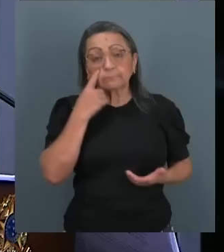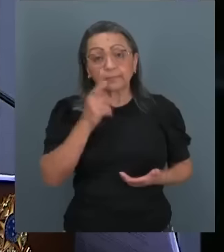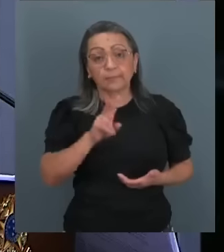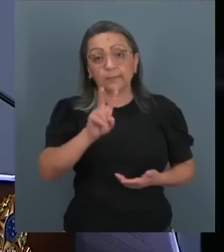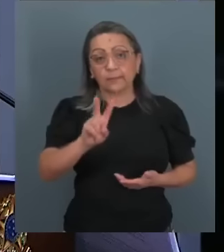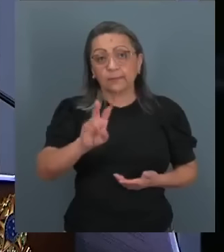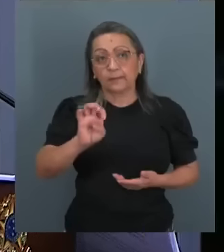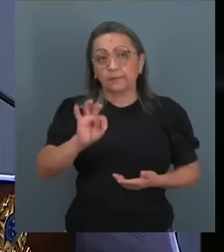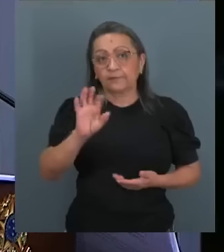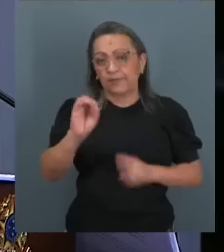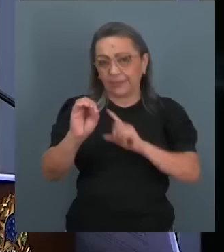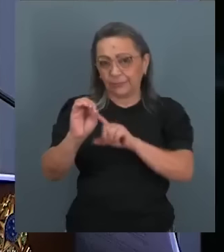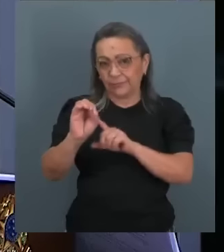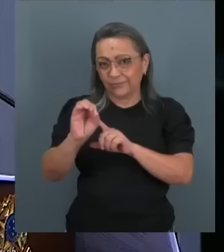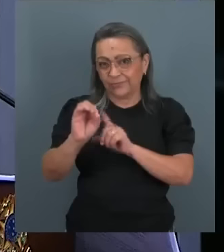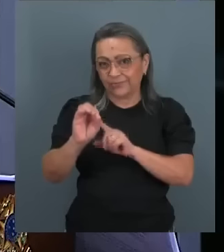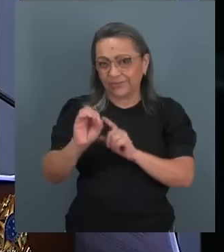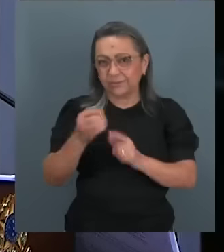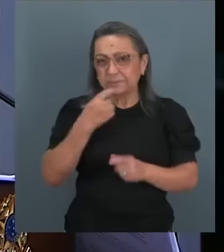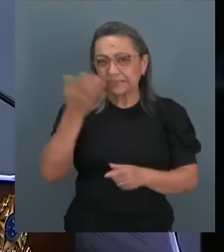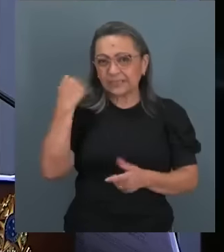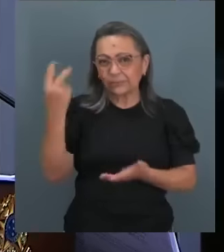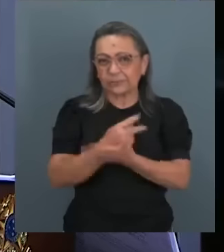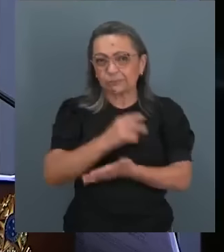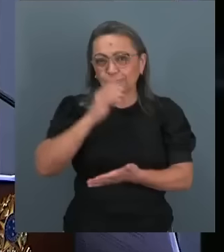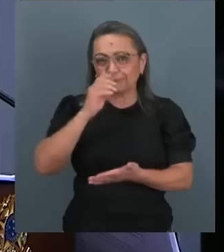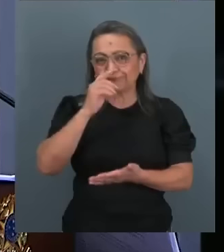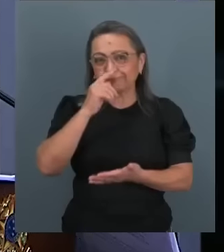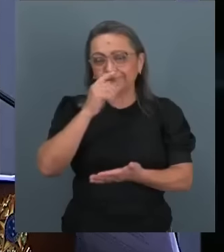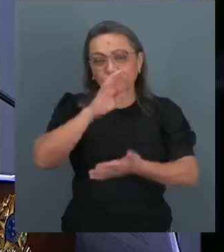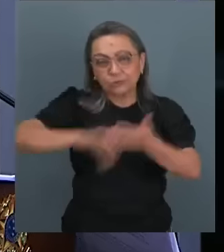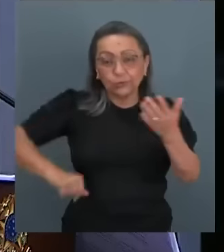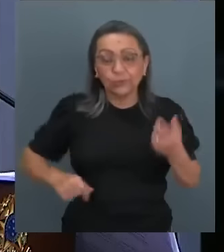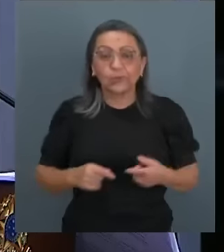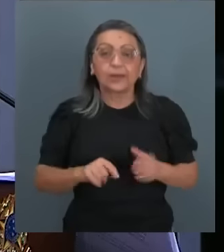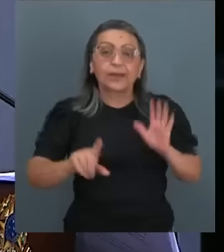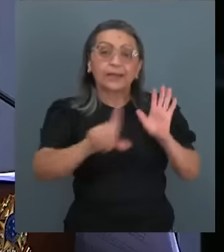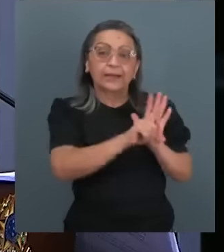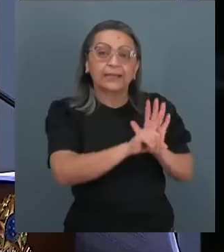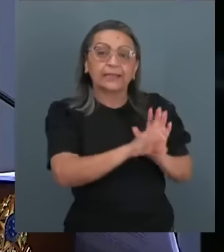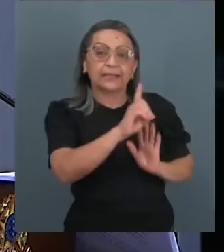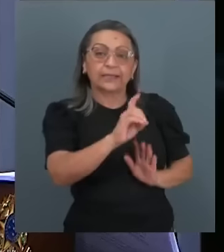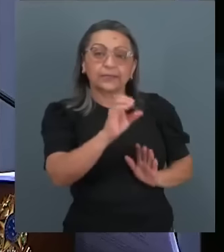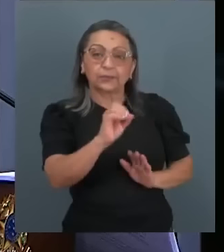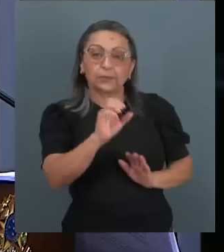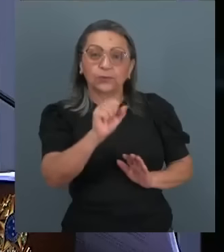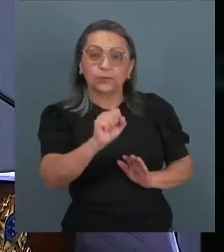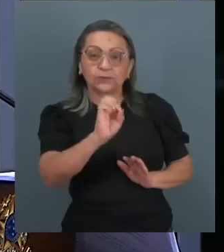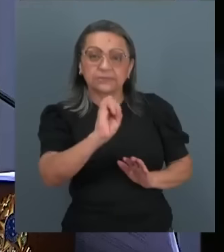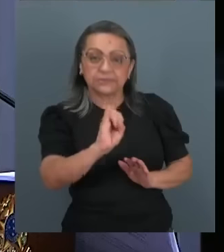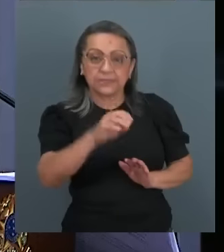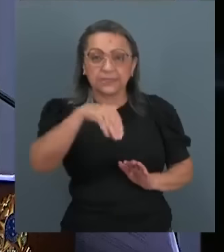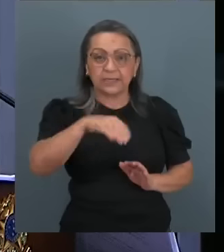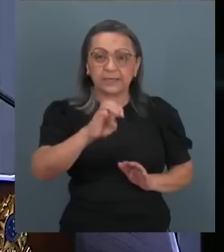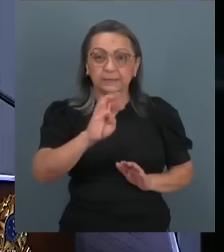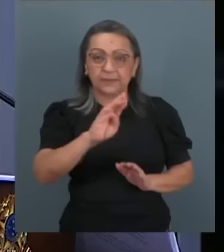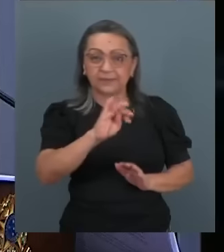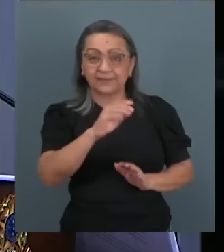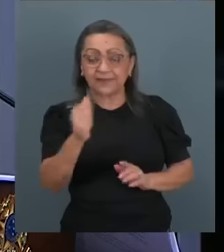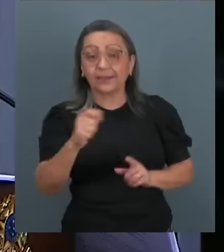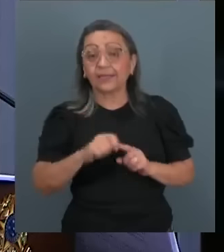a chamada lei da dosimetria, que eu e a senhora e a maioria dos senadores votaram para derrubar o